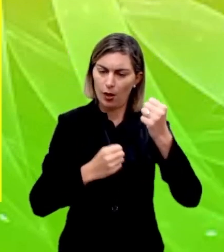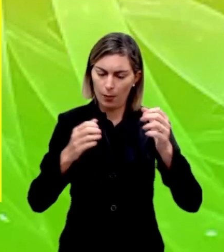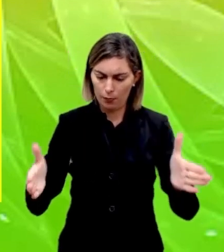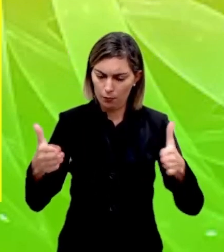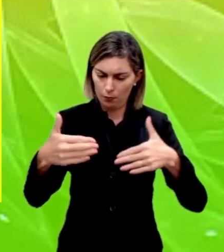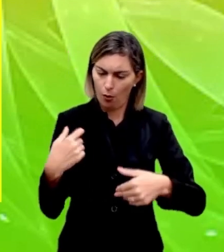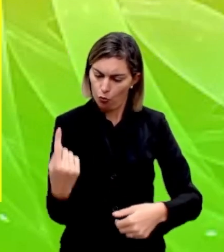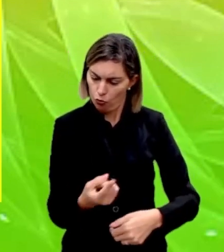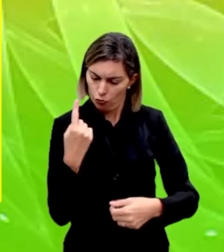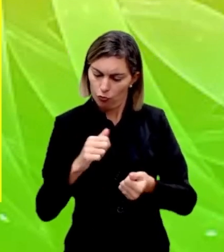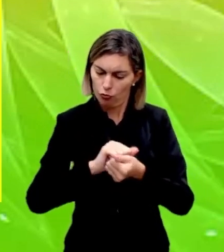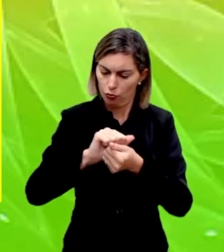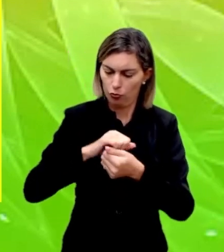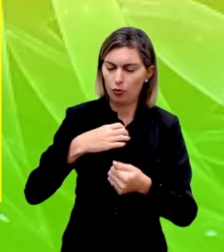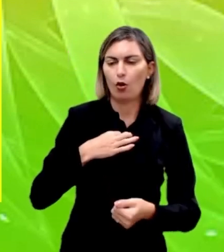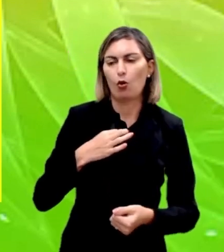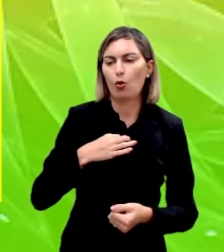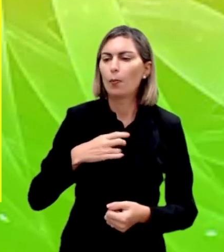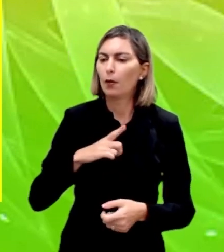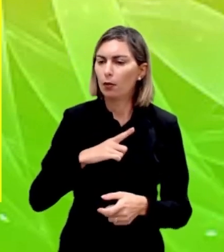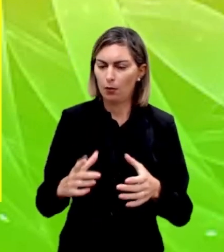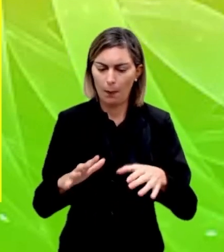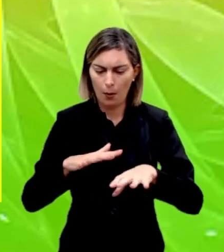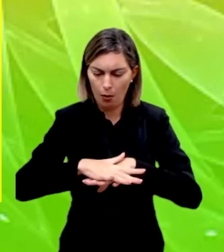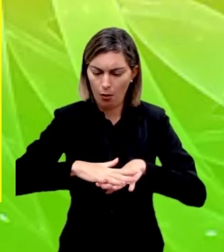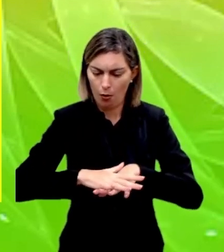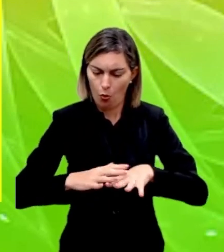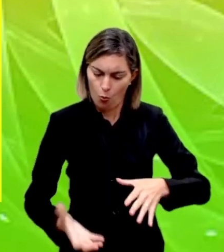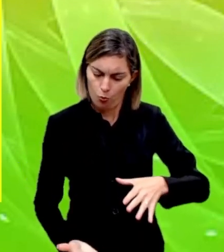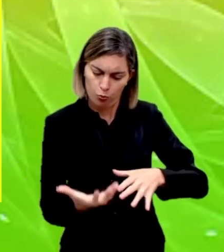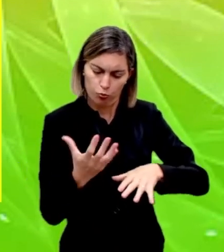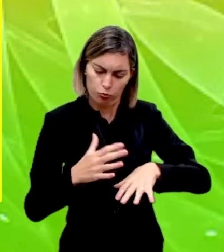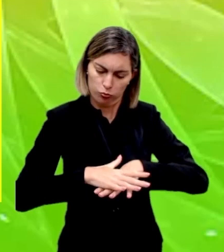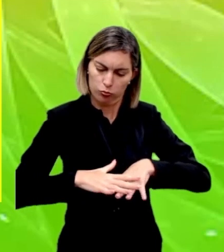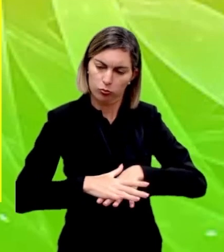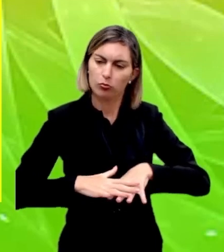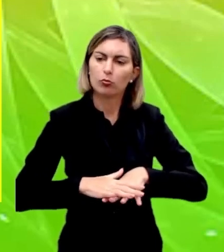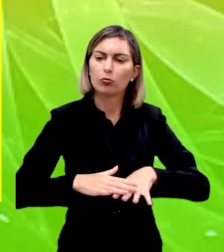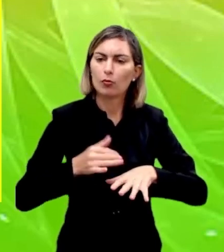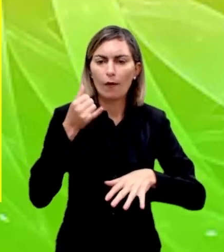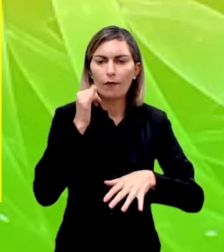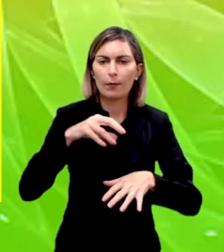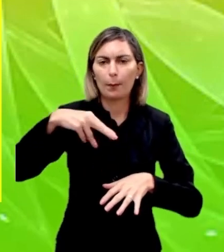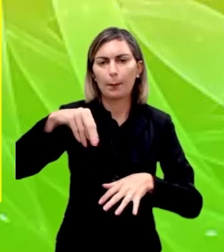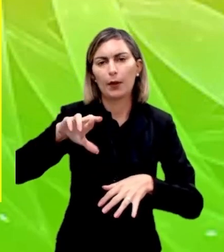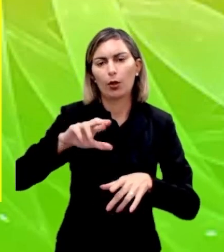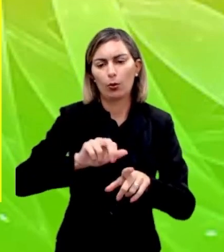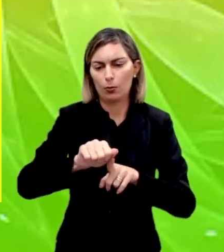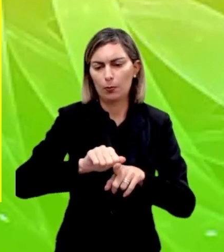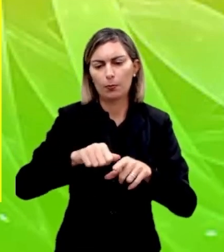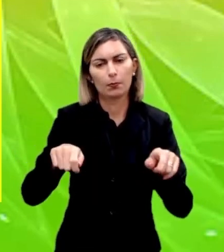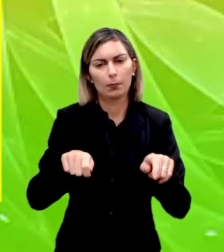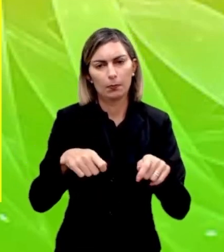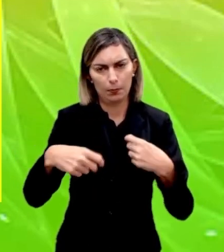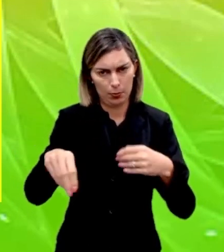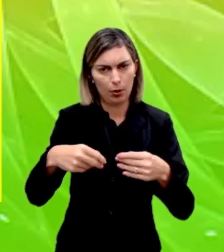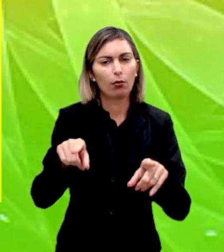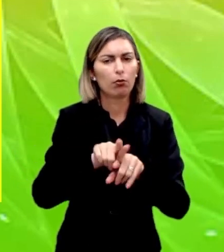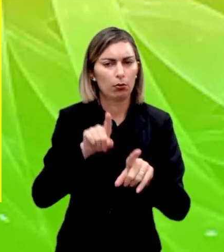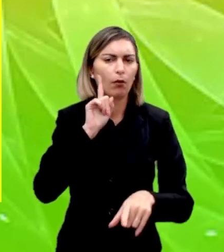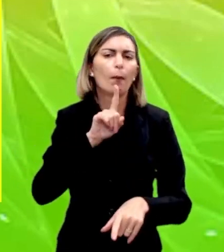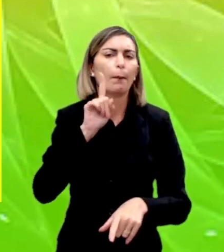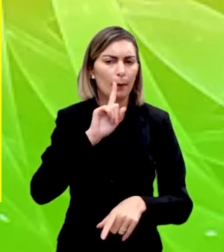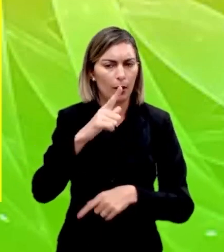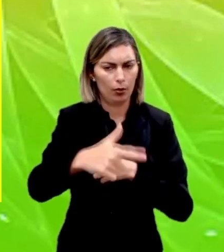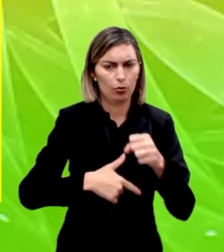lavar roupa venham com o filtro para microplástico. Os Estados Unidos também, a partir de